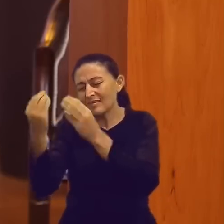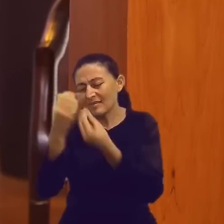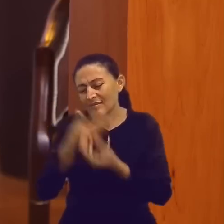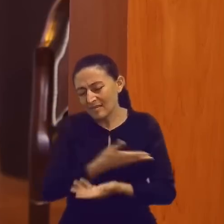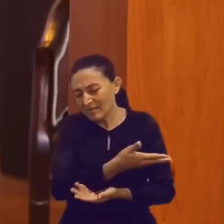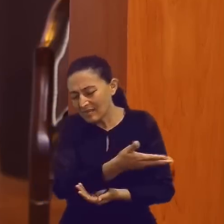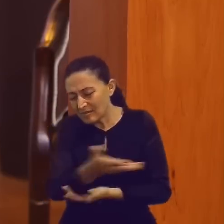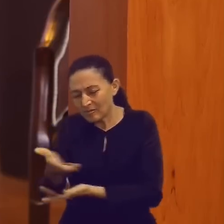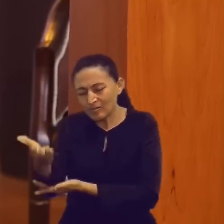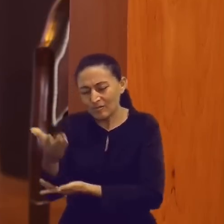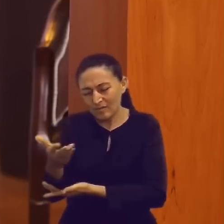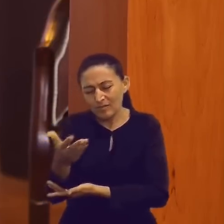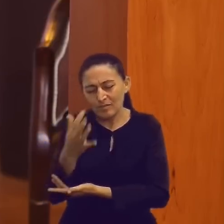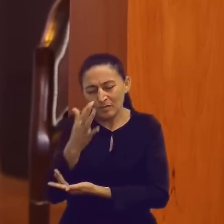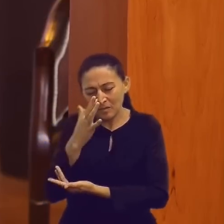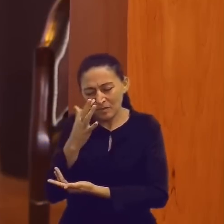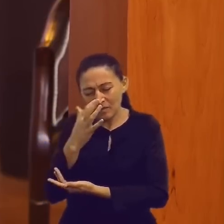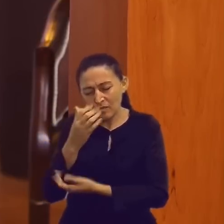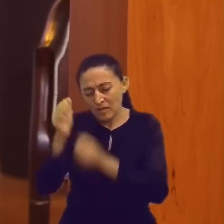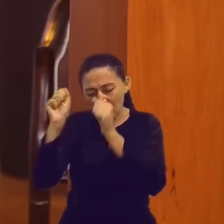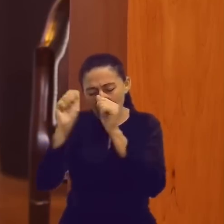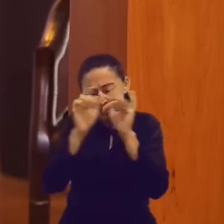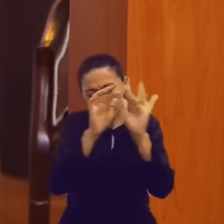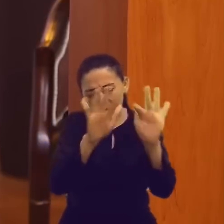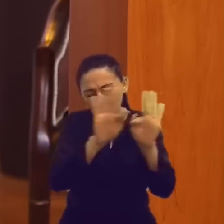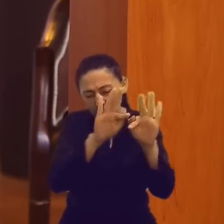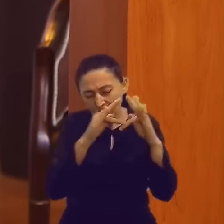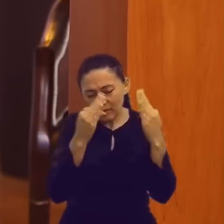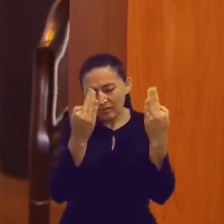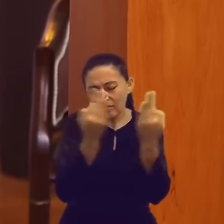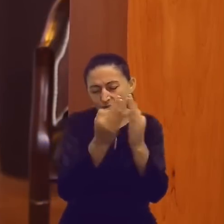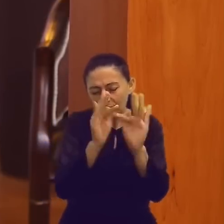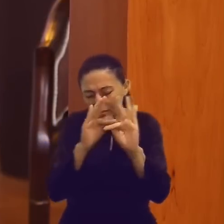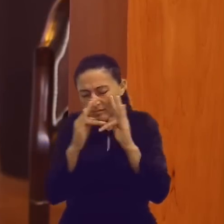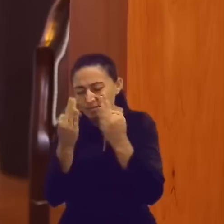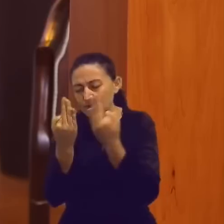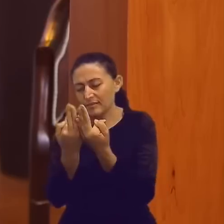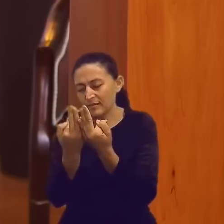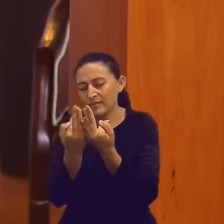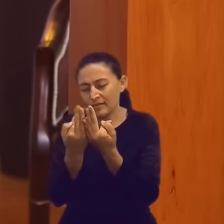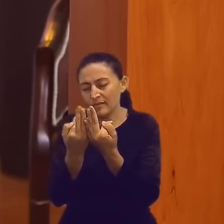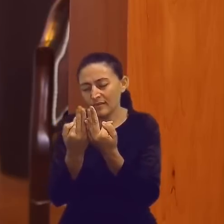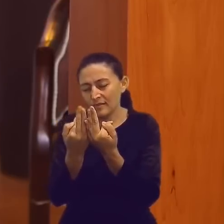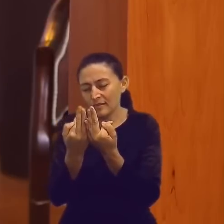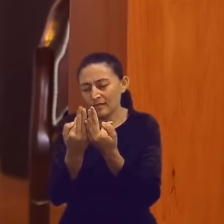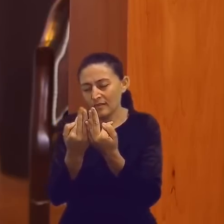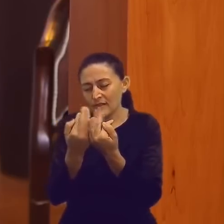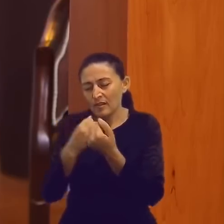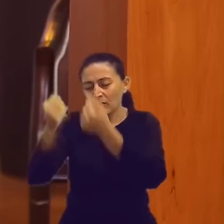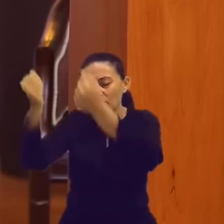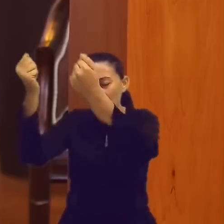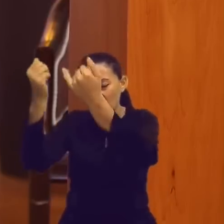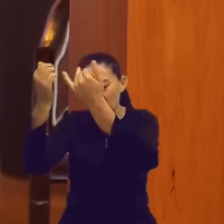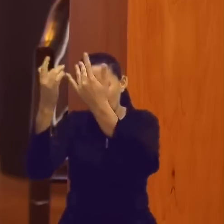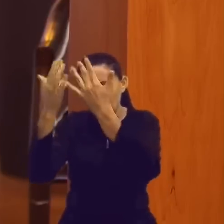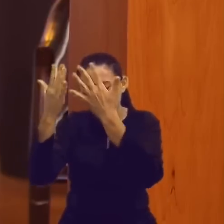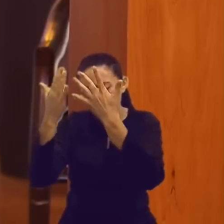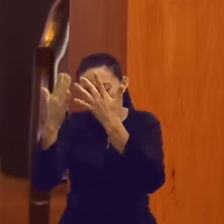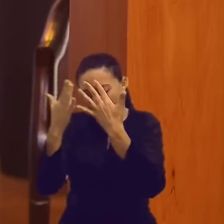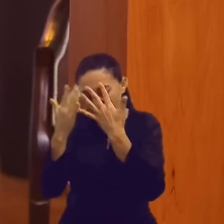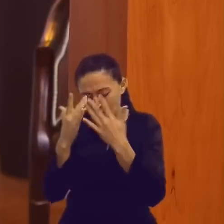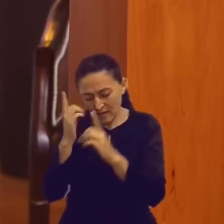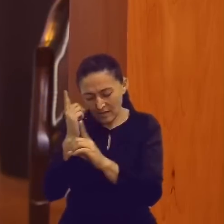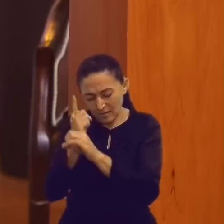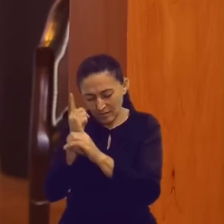pessoas. Abençoe cada família representada e nos dê a Tua bênção deste encontro. Nos dê um